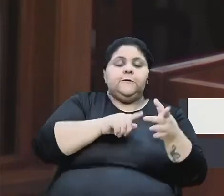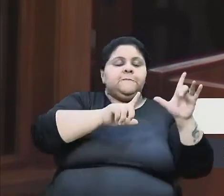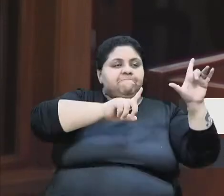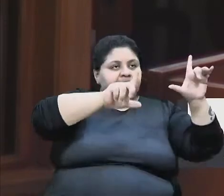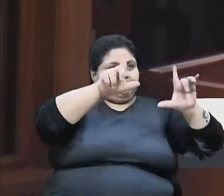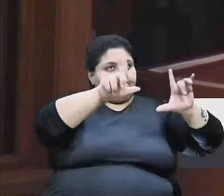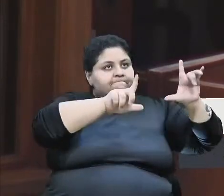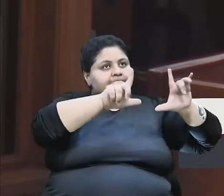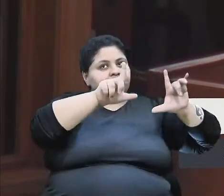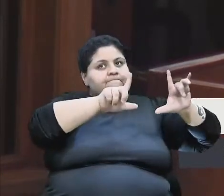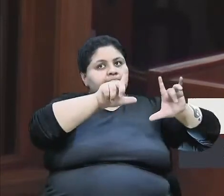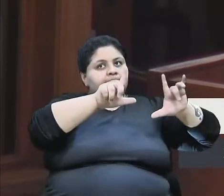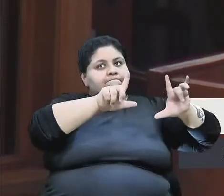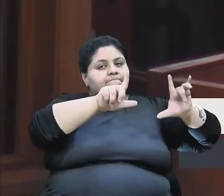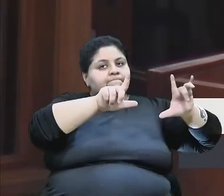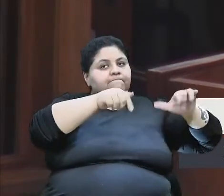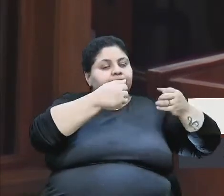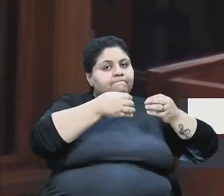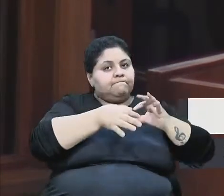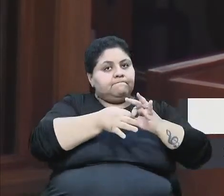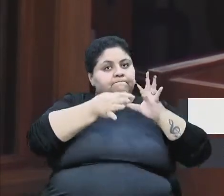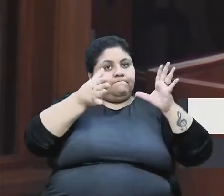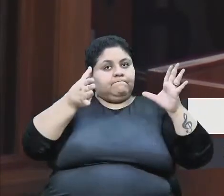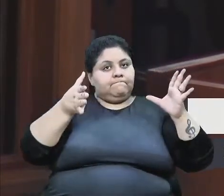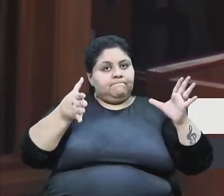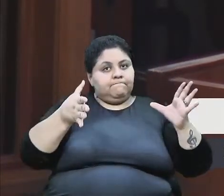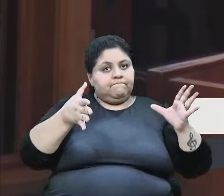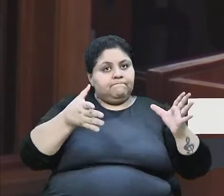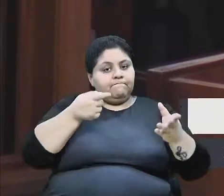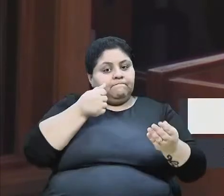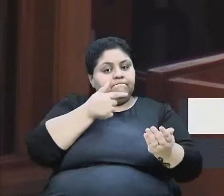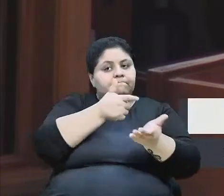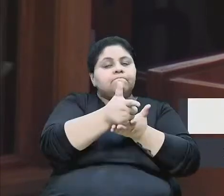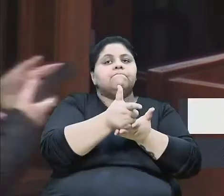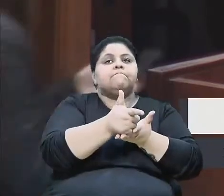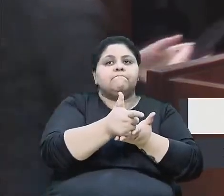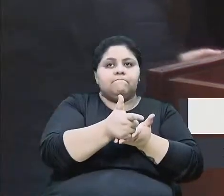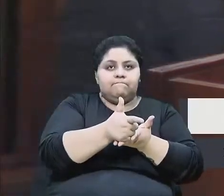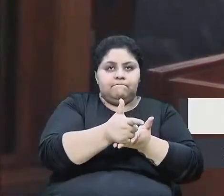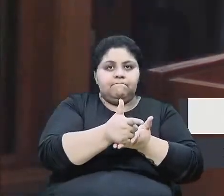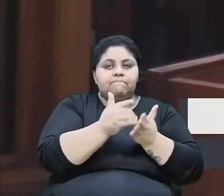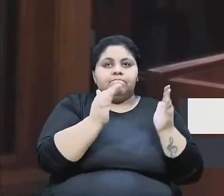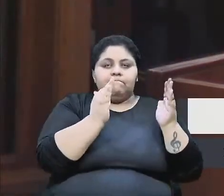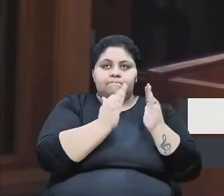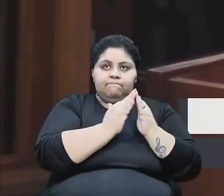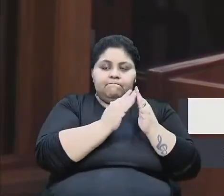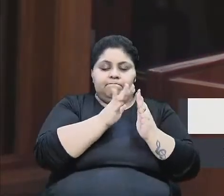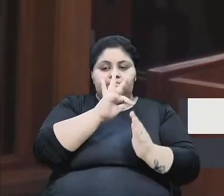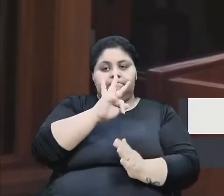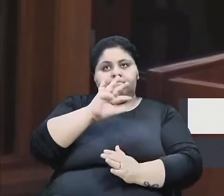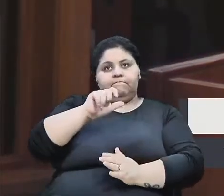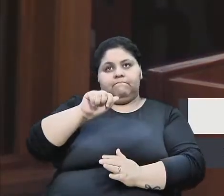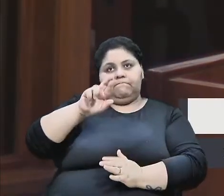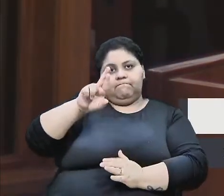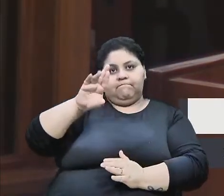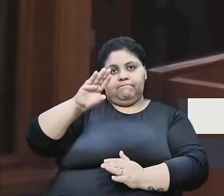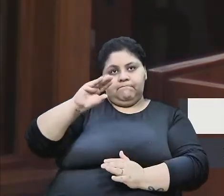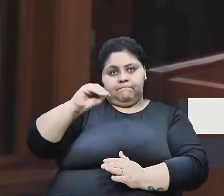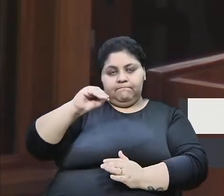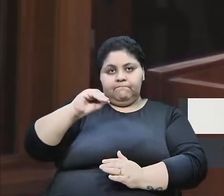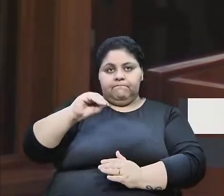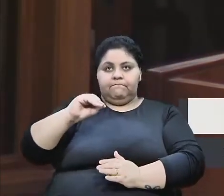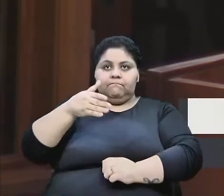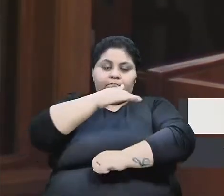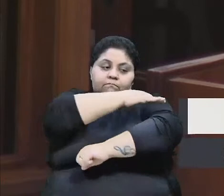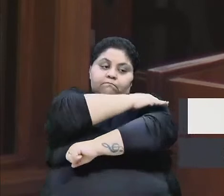painéis estarão disponíveis para comercialização na casa Faro que